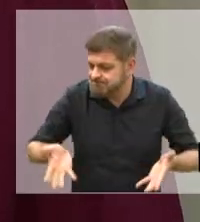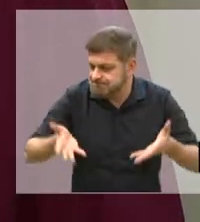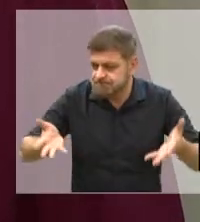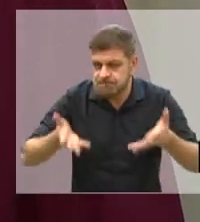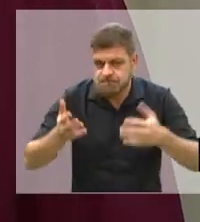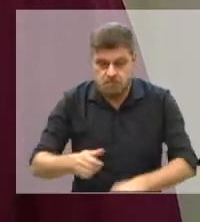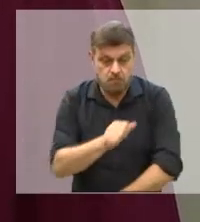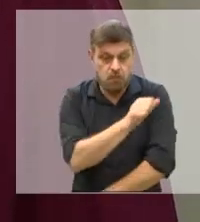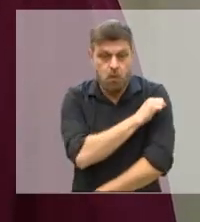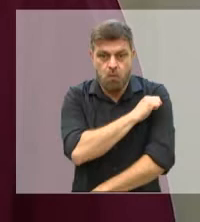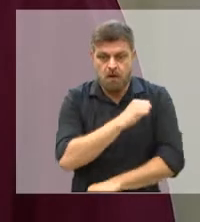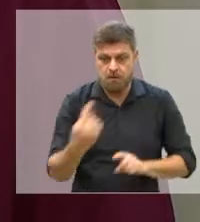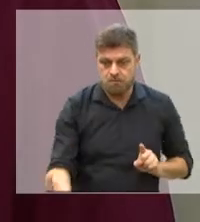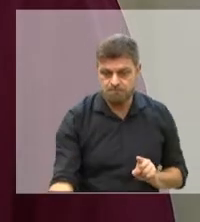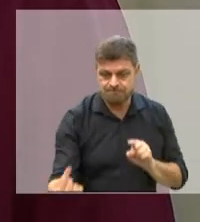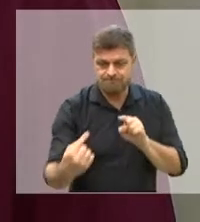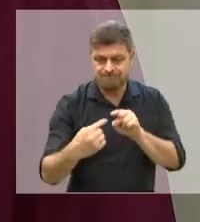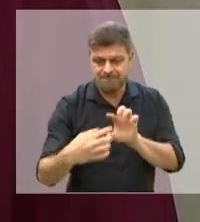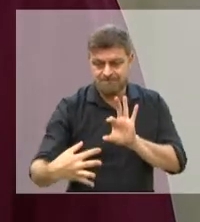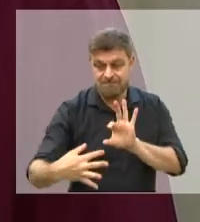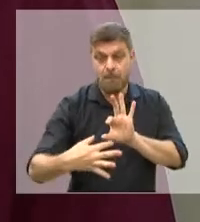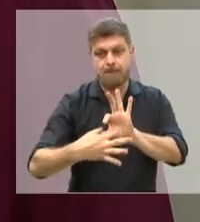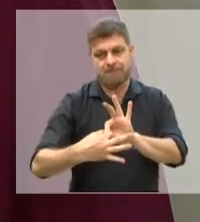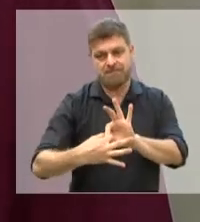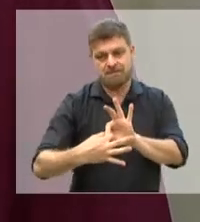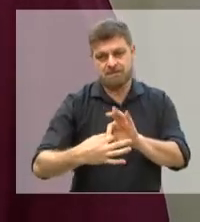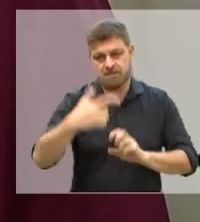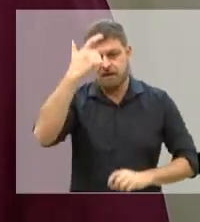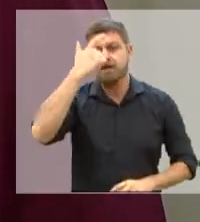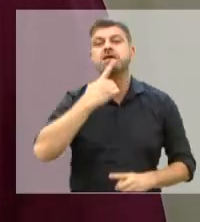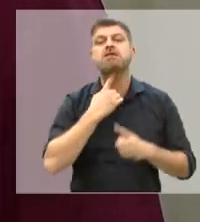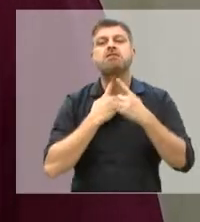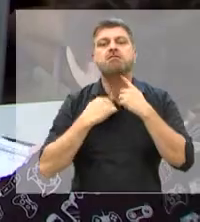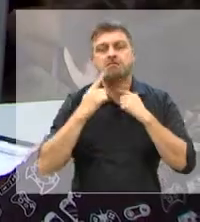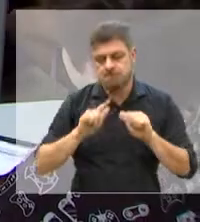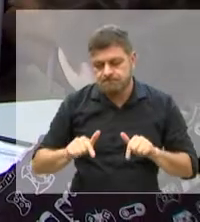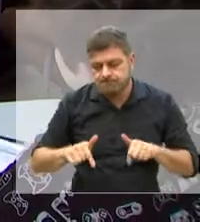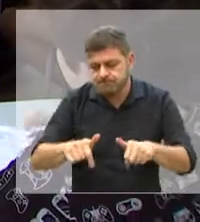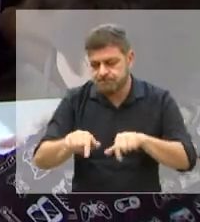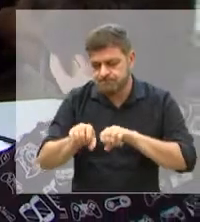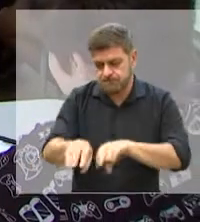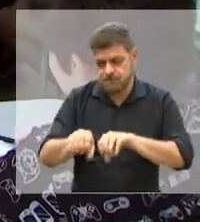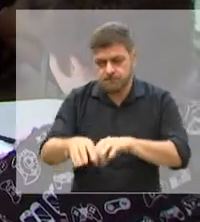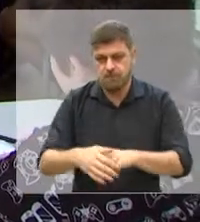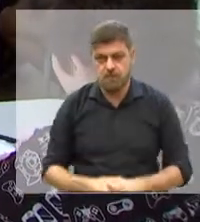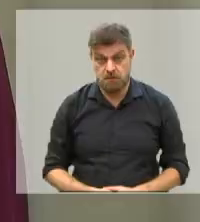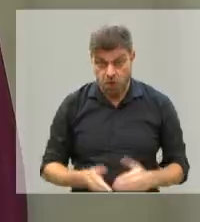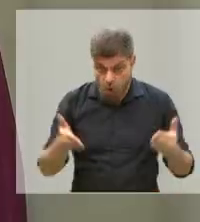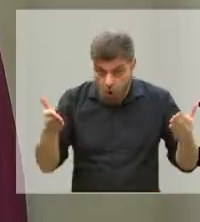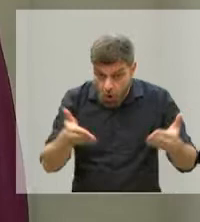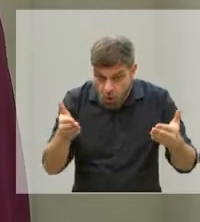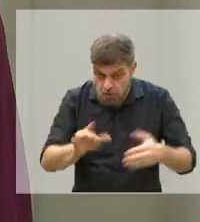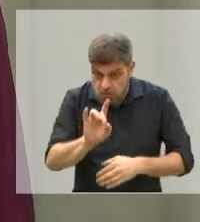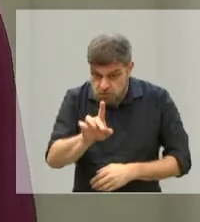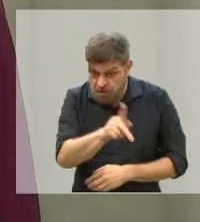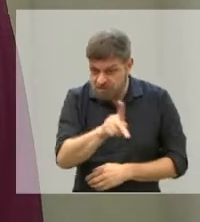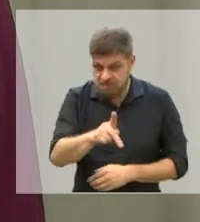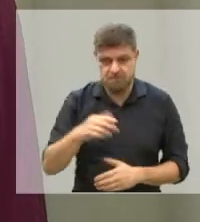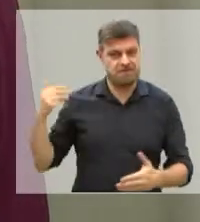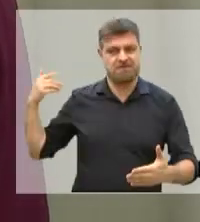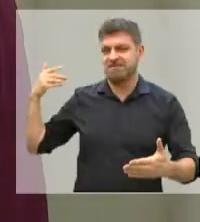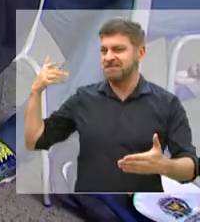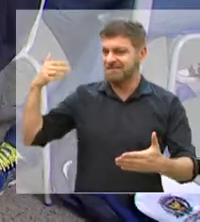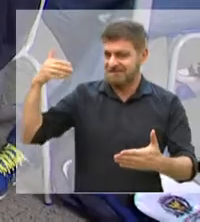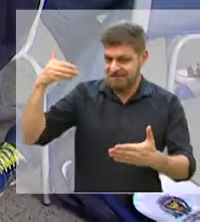seu parceiro no aprendizado, né? Então isso me mantém querendo continuar a dar aula. Não é de hoje que professores fazem parte do roteiro